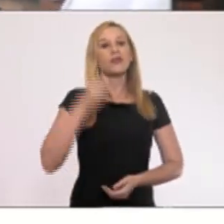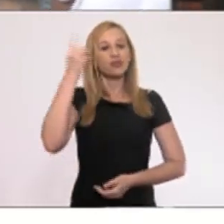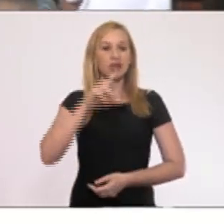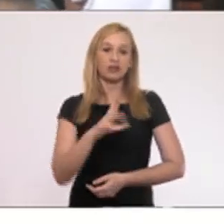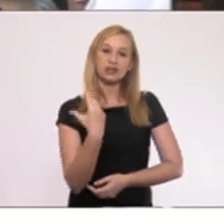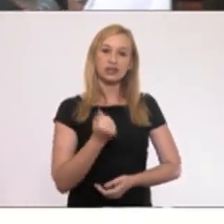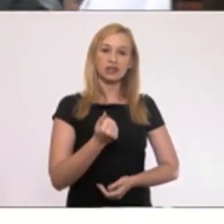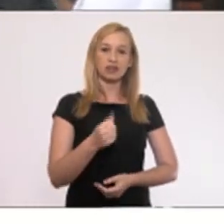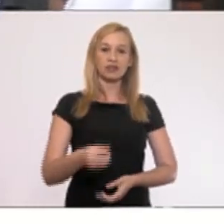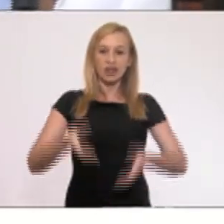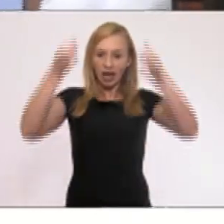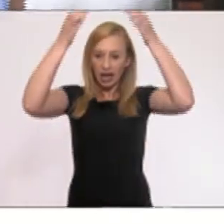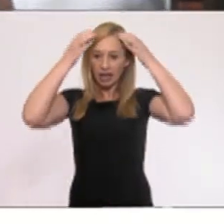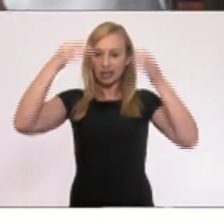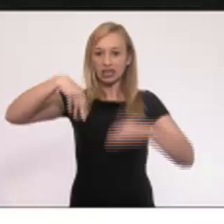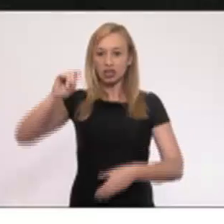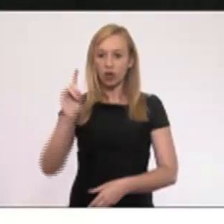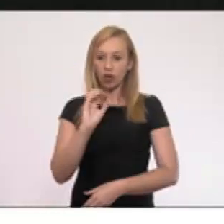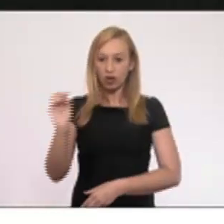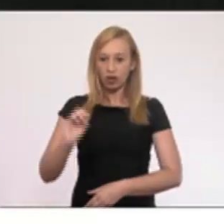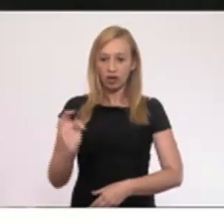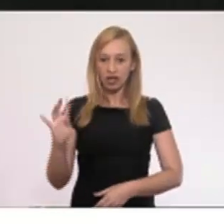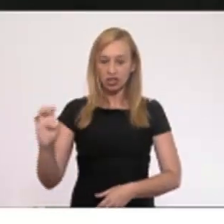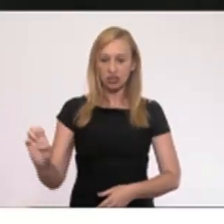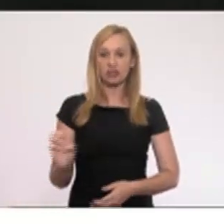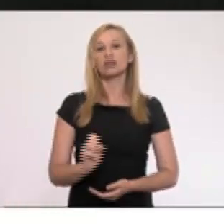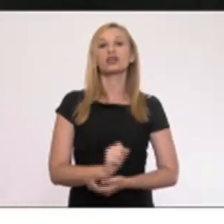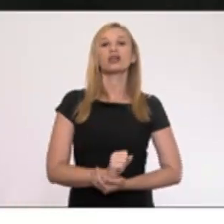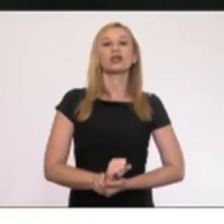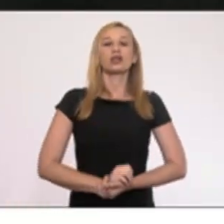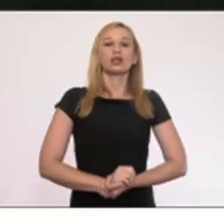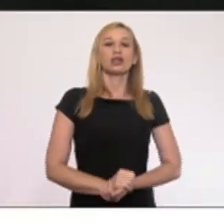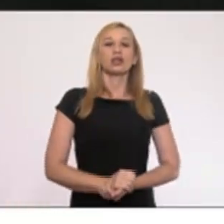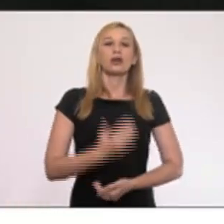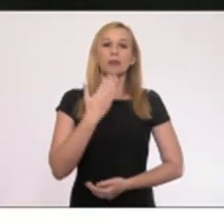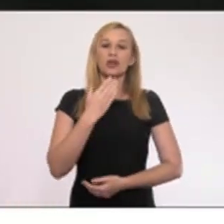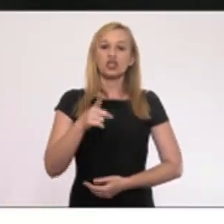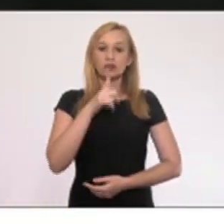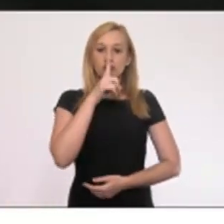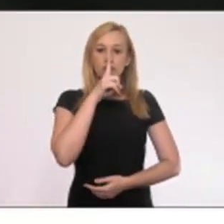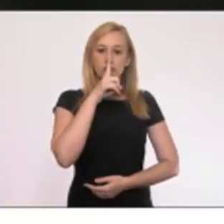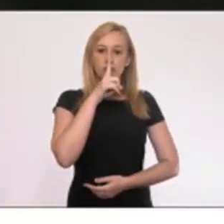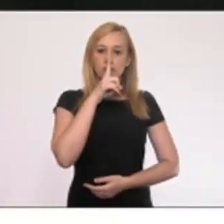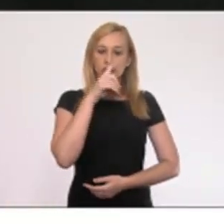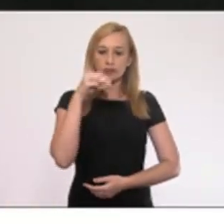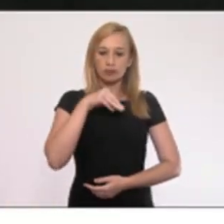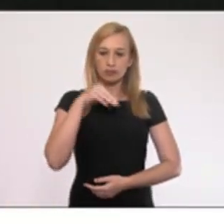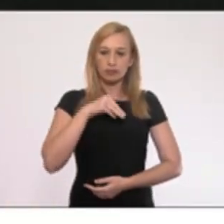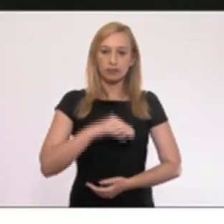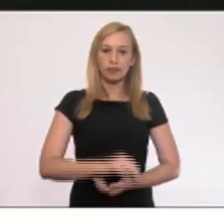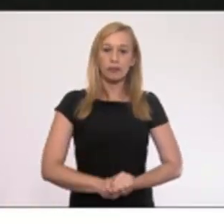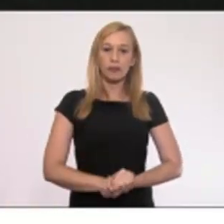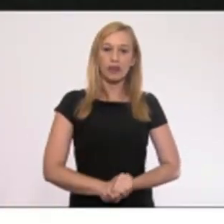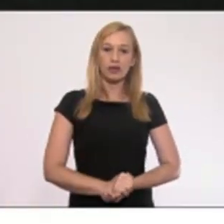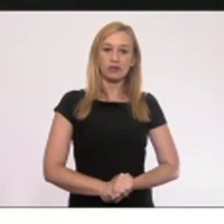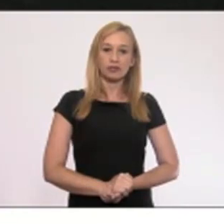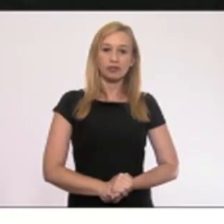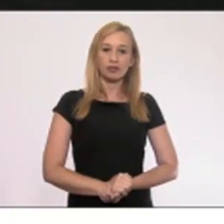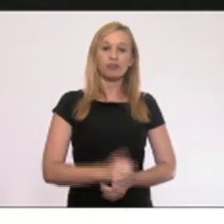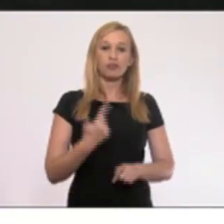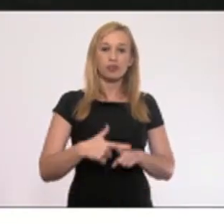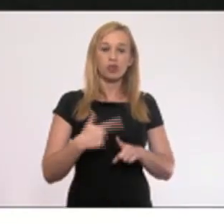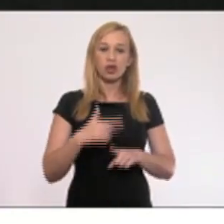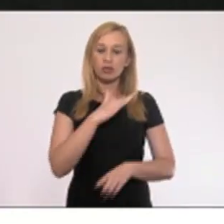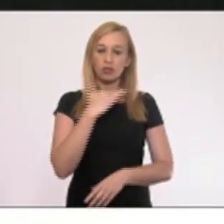Lucinha, rainha da Zona Oeste. Eu ia pedir ao presidente um minuto de silêncio, porque